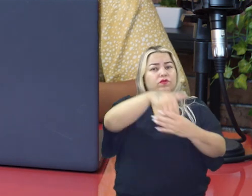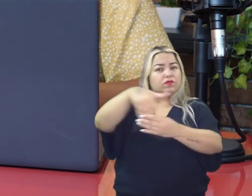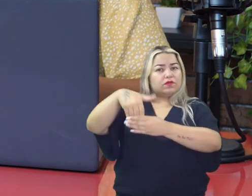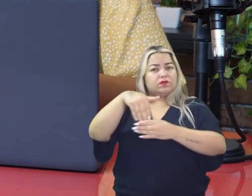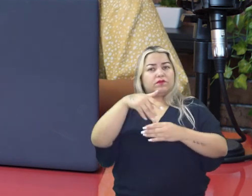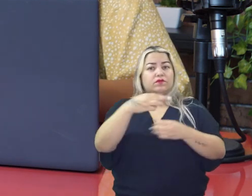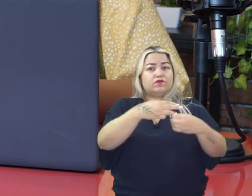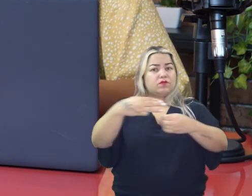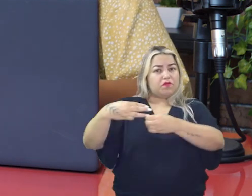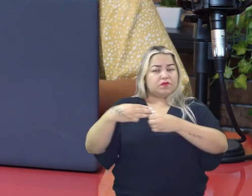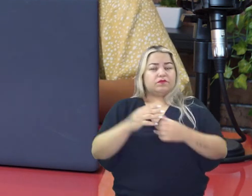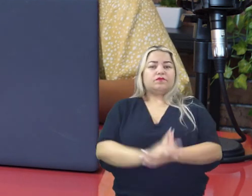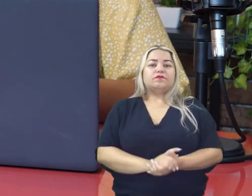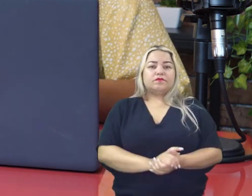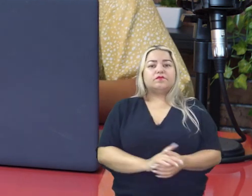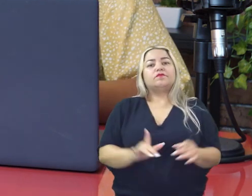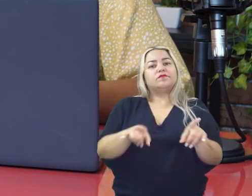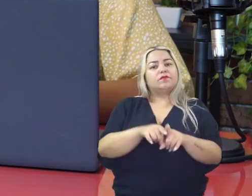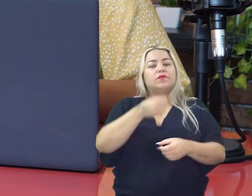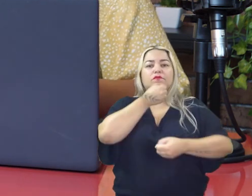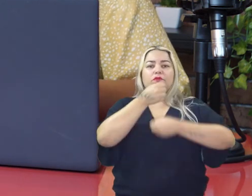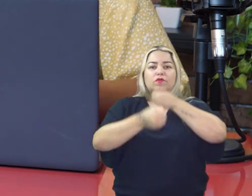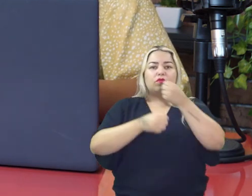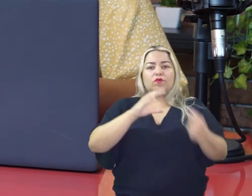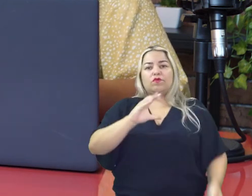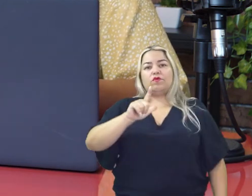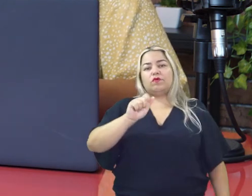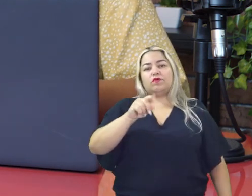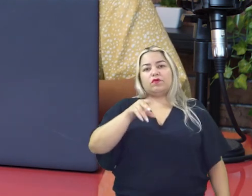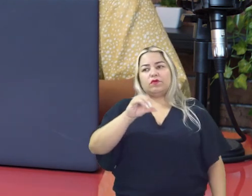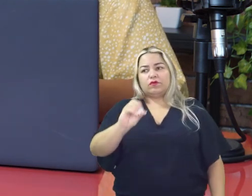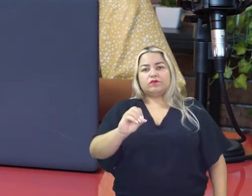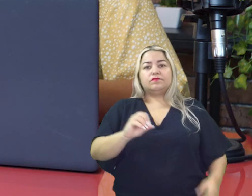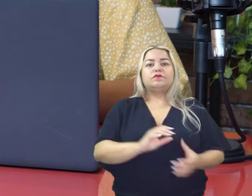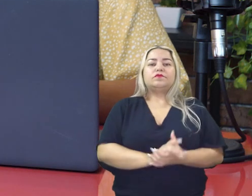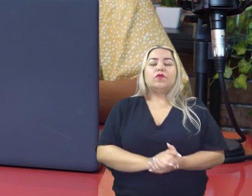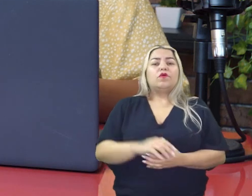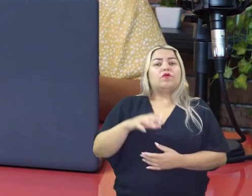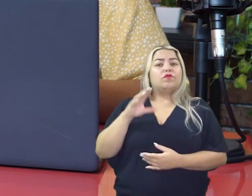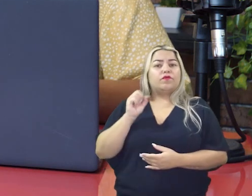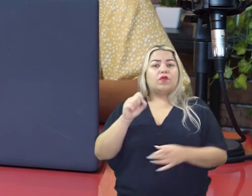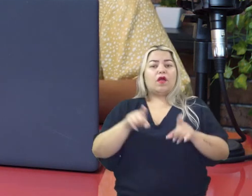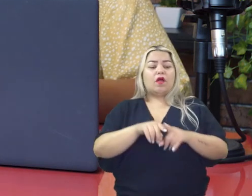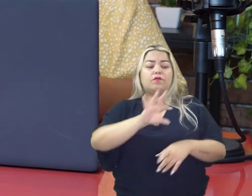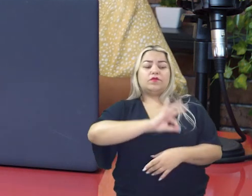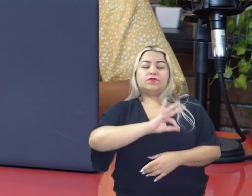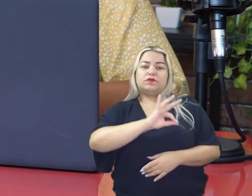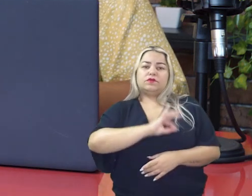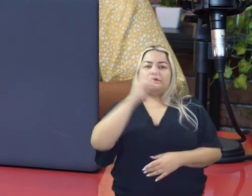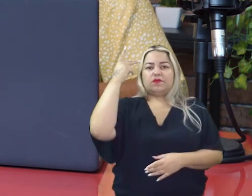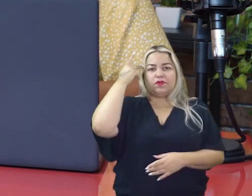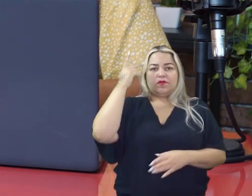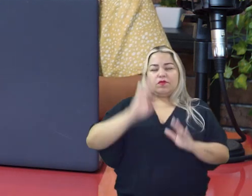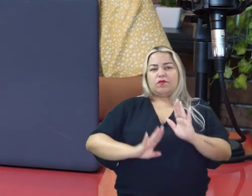80 cidades nas eleições municipais. E também uma entrevista com Cláudio da Silva, Claudinho, o ouvidor das polícias de